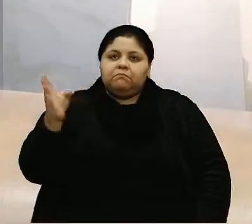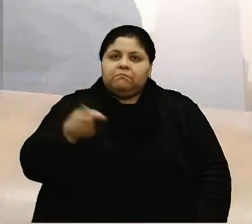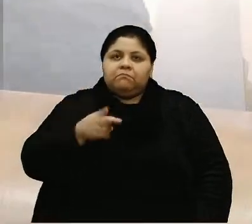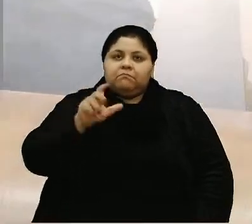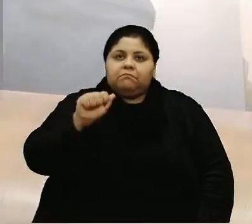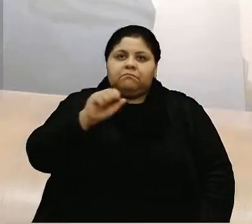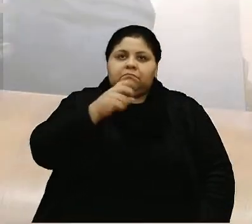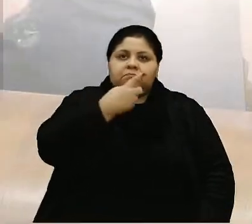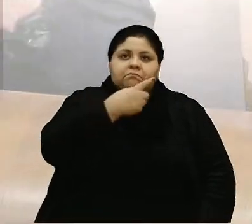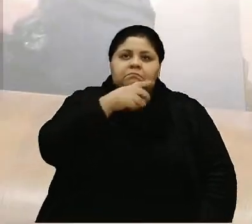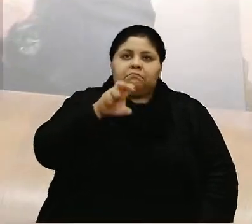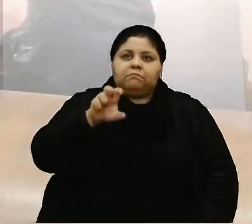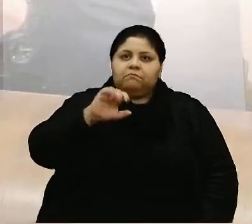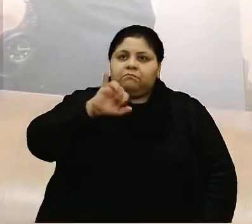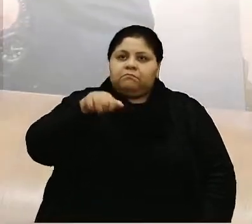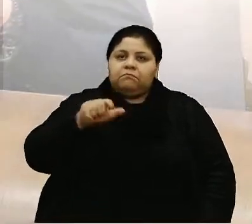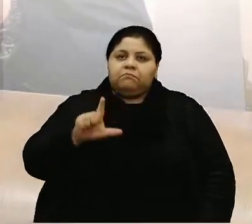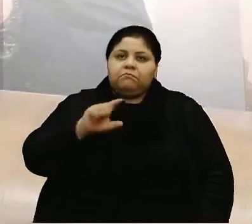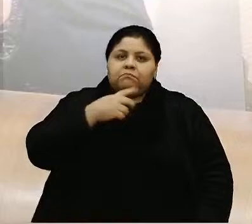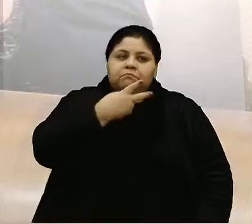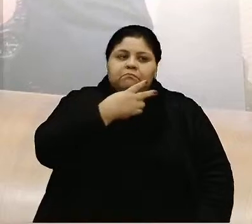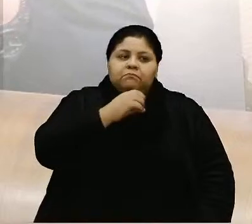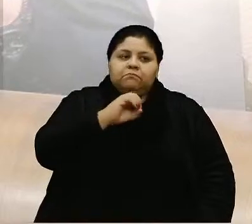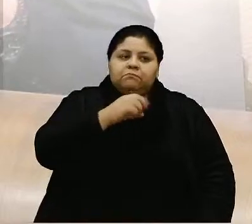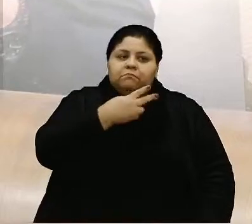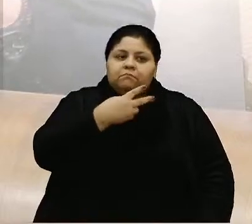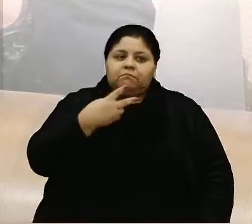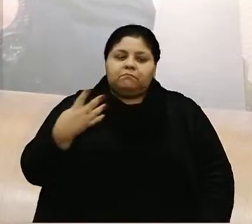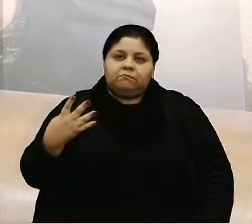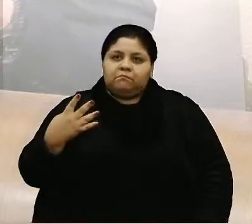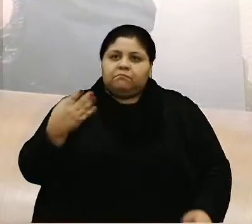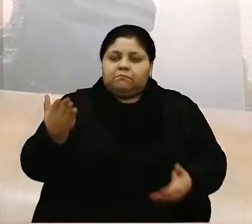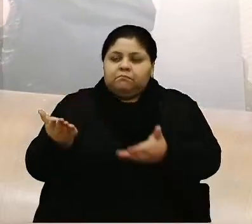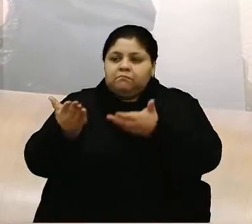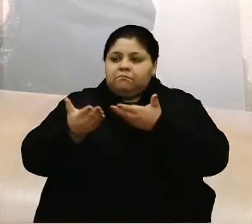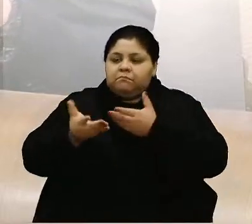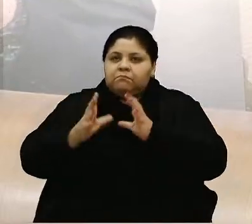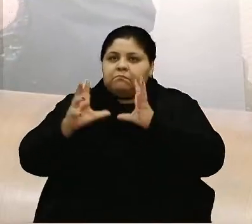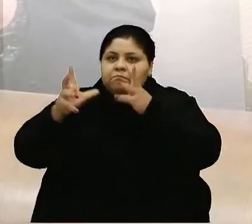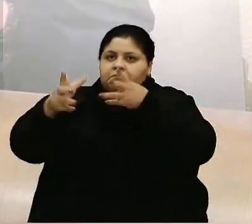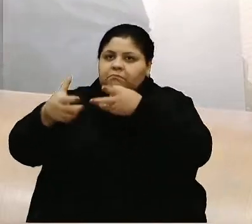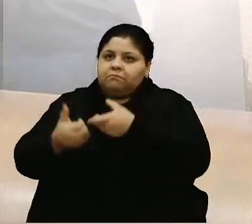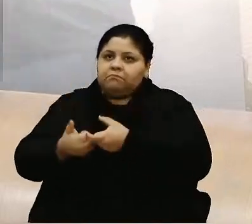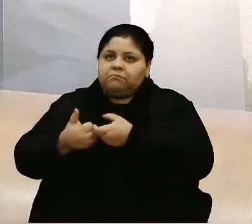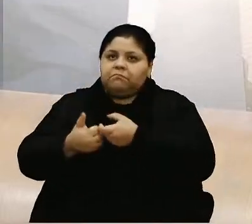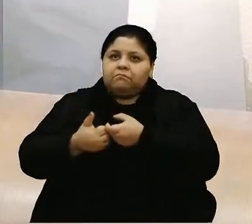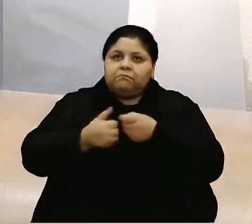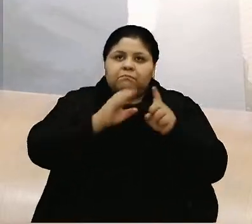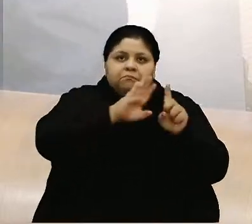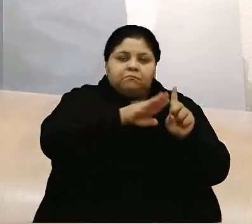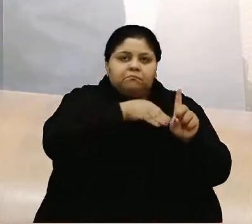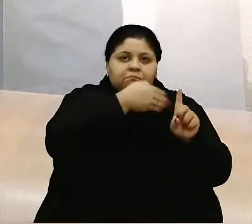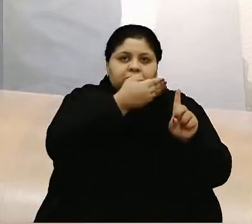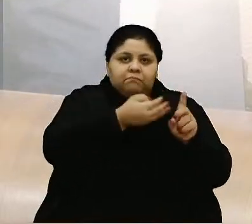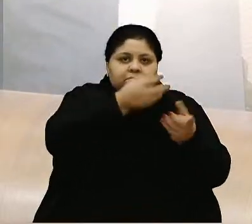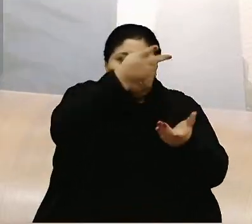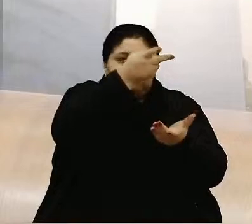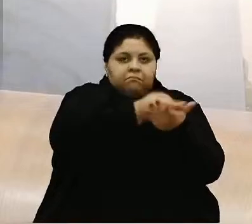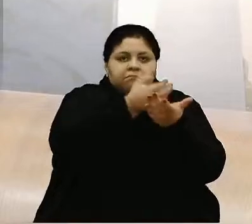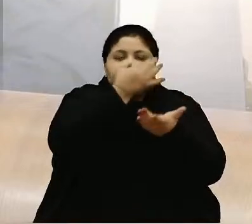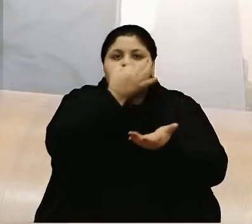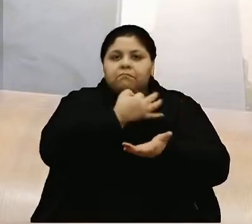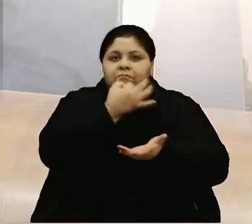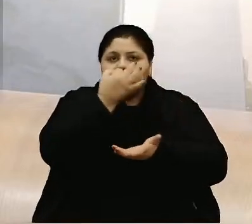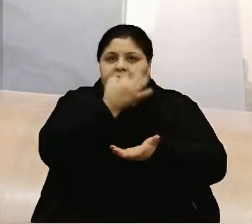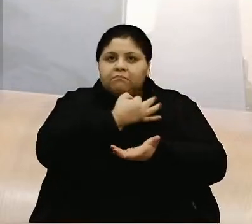1362/A de 15 de julho de 2024, recebemos a todos para a outorga do Prêmio Caxias do Sul